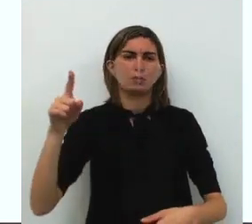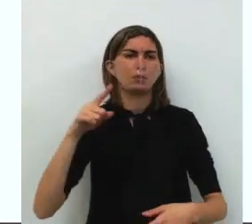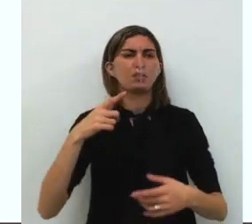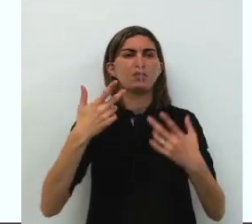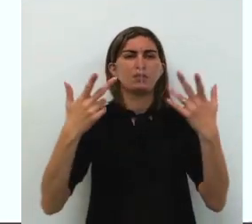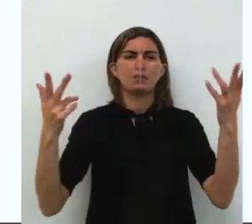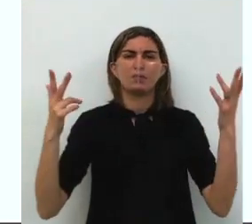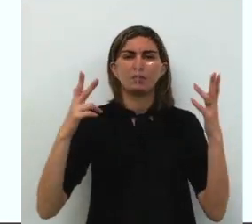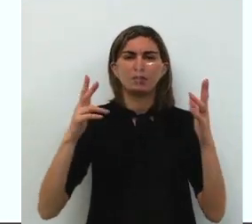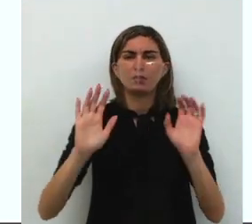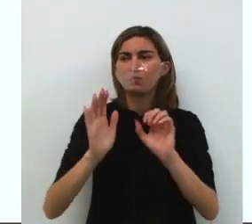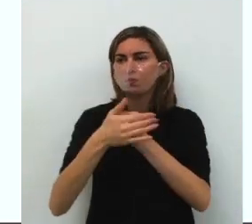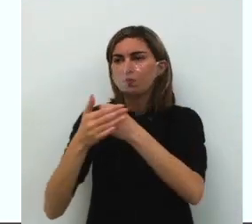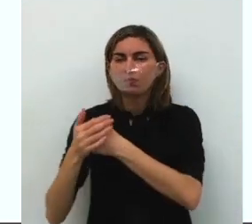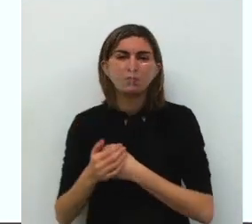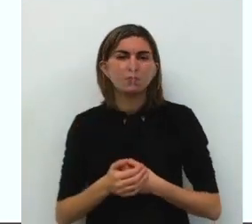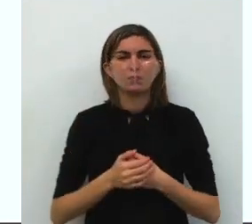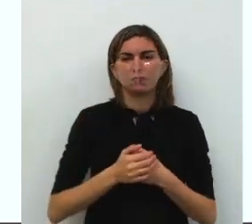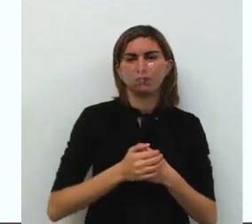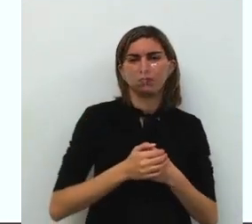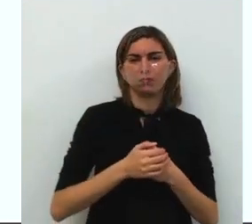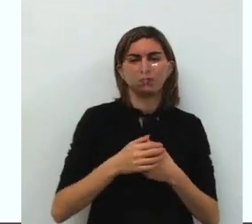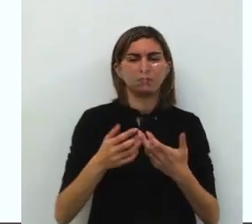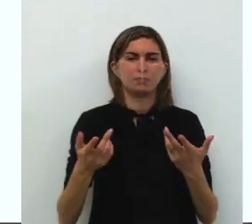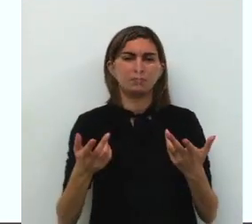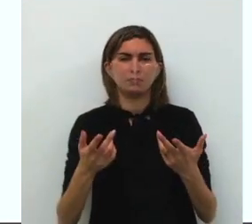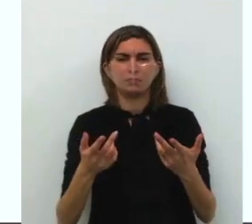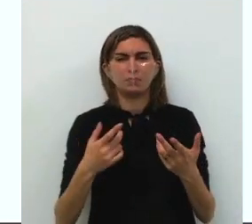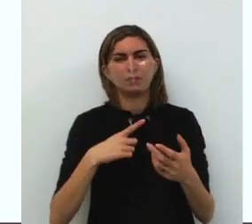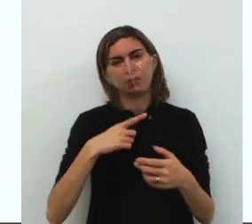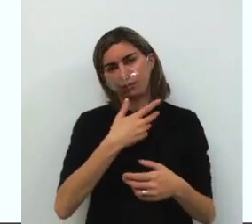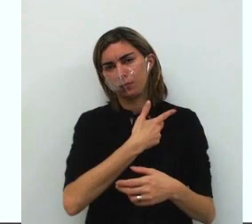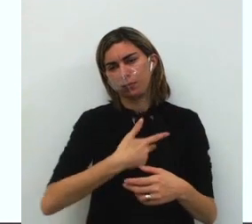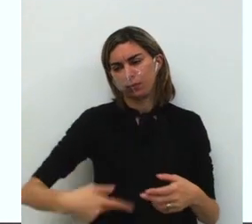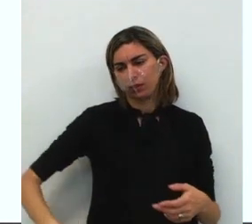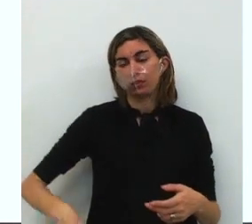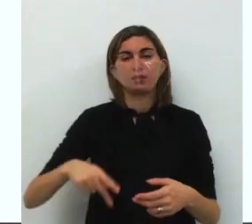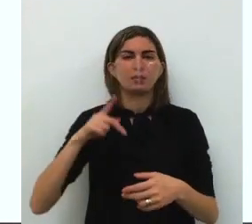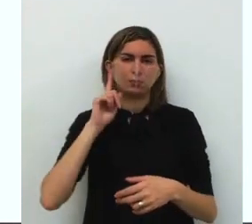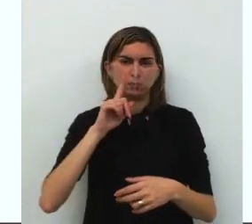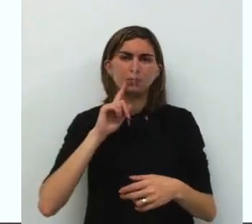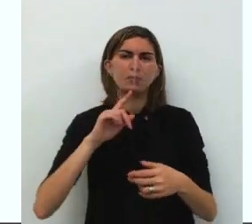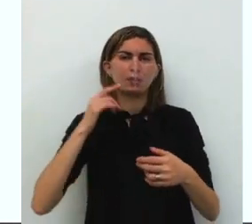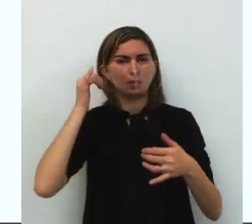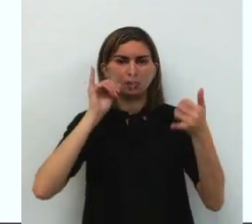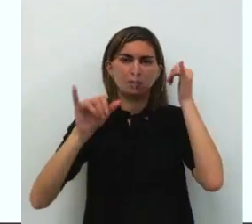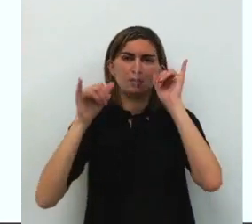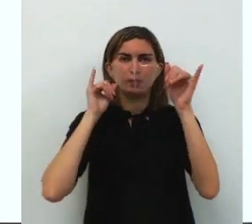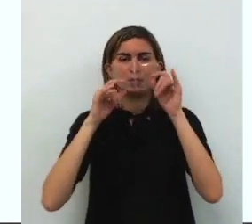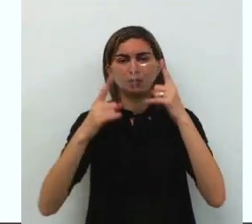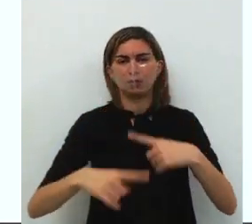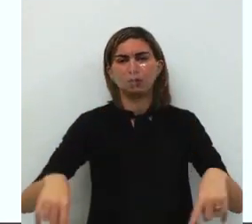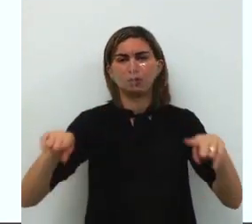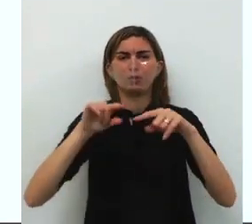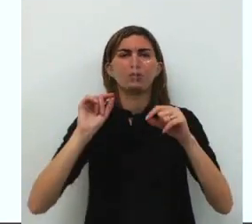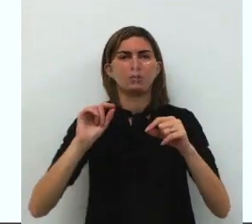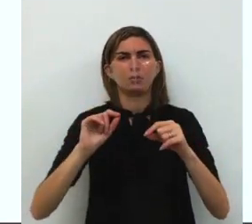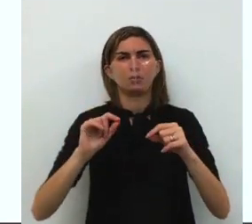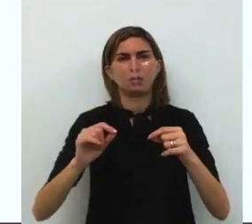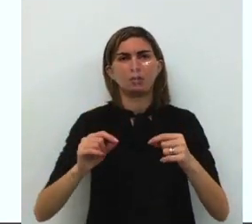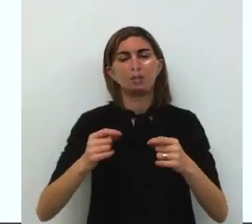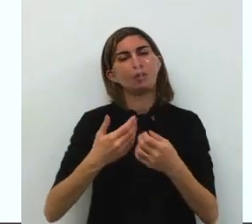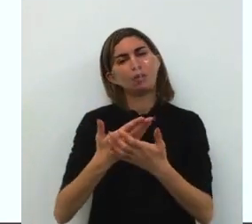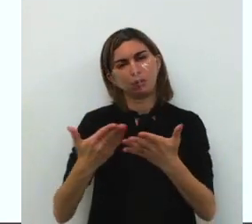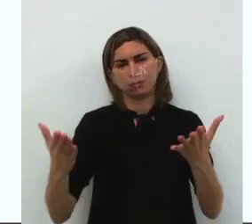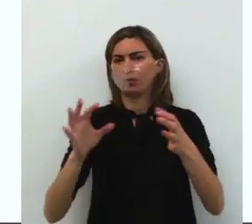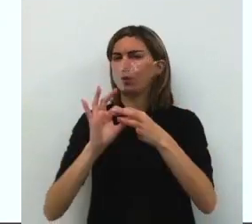vire um desses imigrantes ilegais que tanto o presidente americano Donald Trump ele tenta combater. Nós o quê?